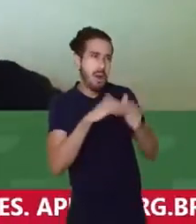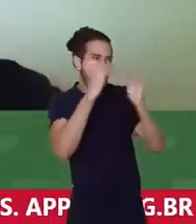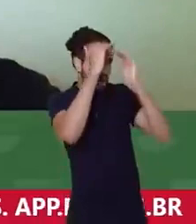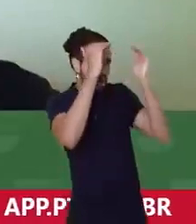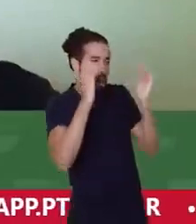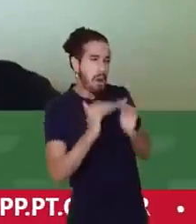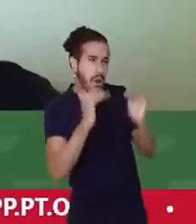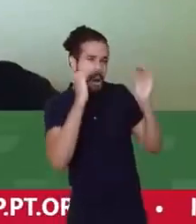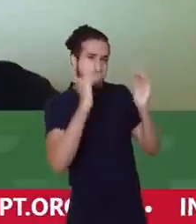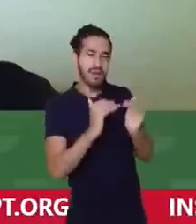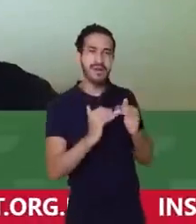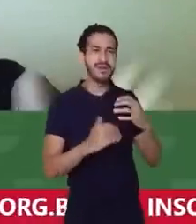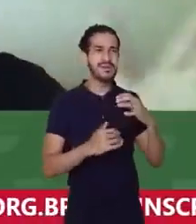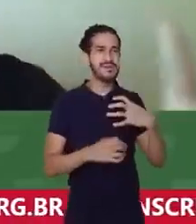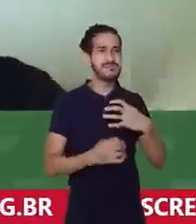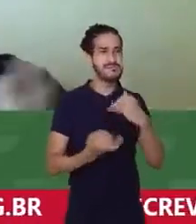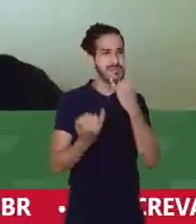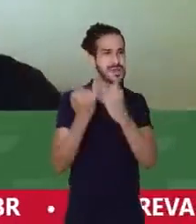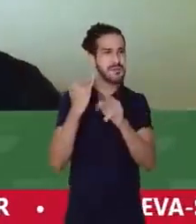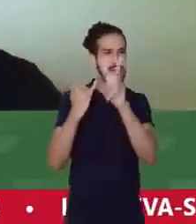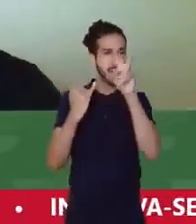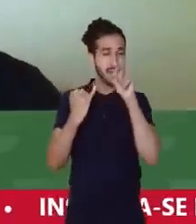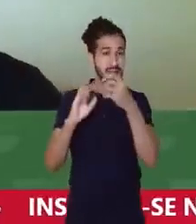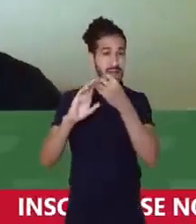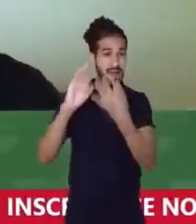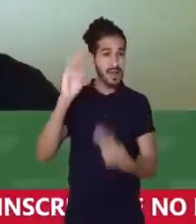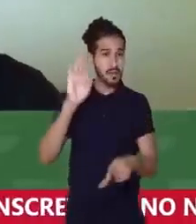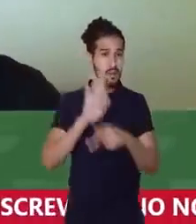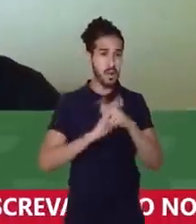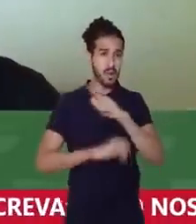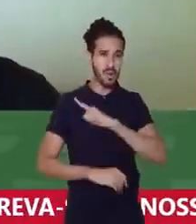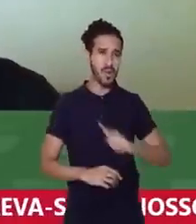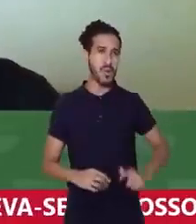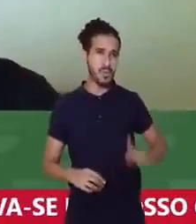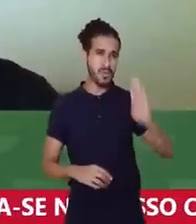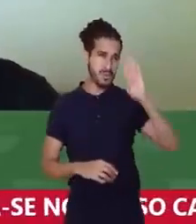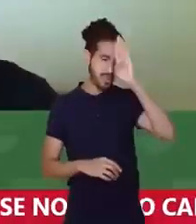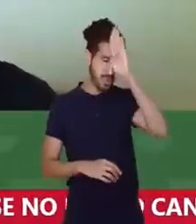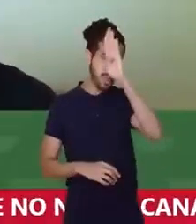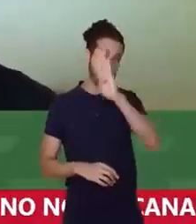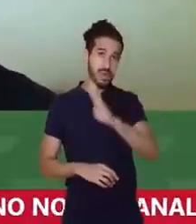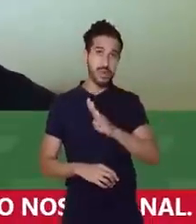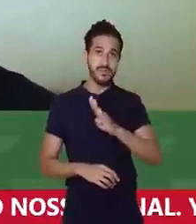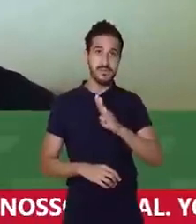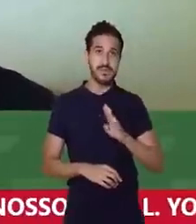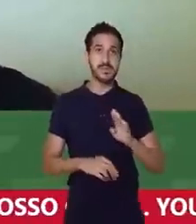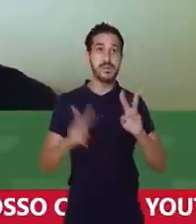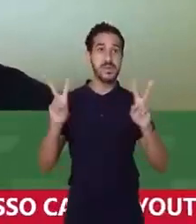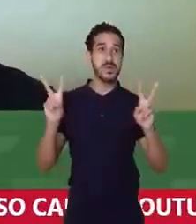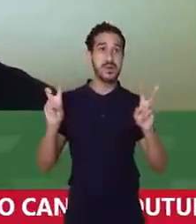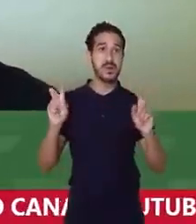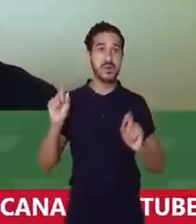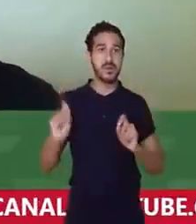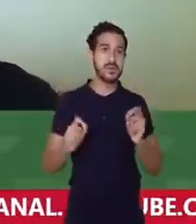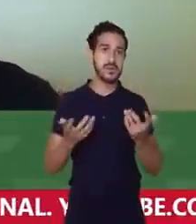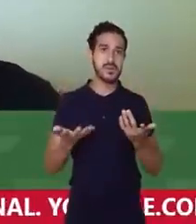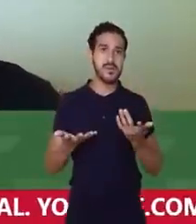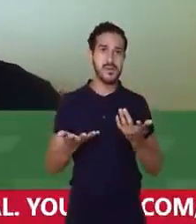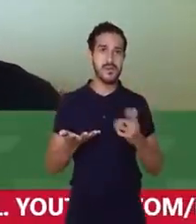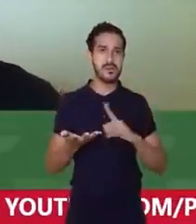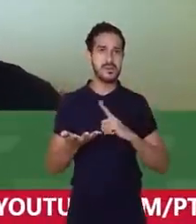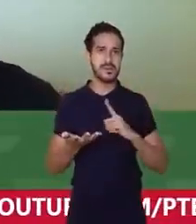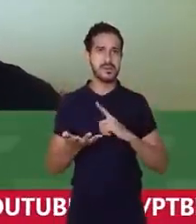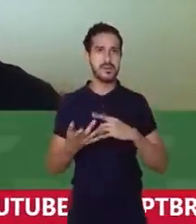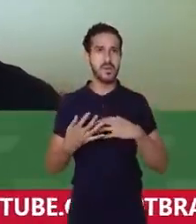compadecia com esse tipo de atitude característica do governo Bolsonaro, que é né, ter